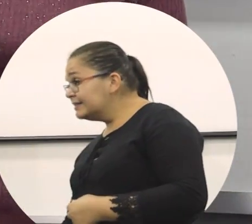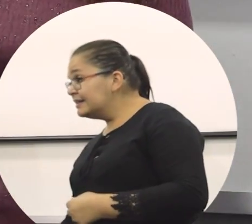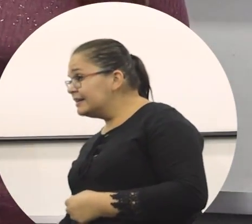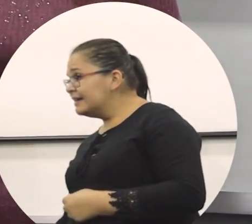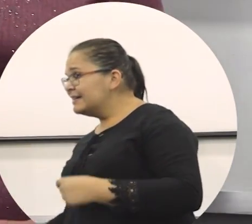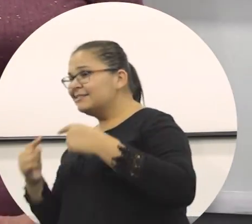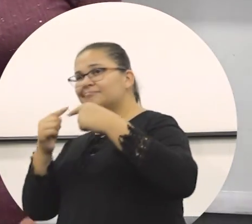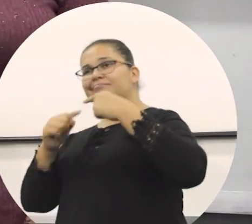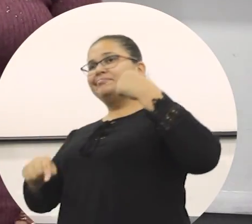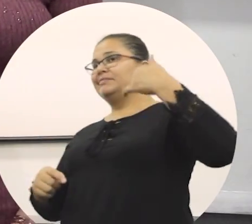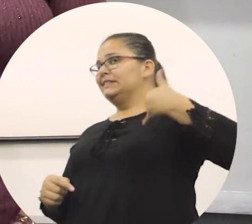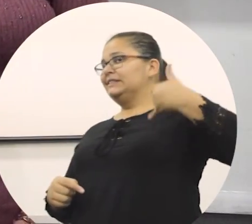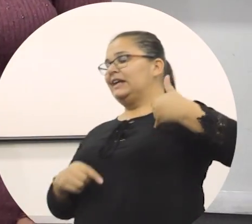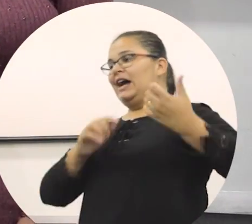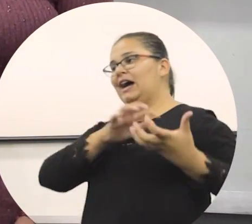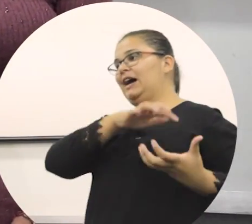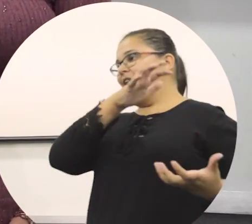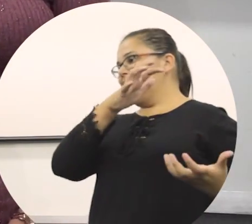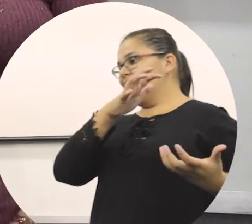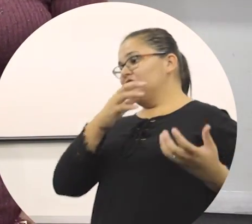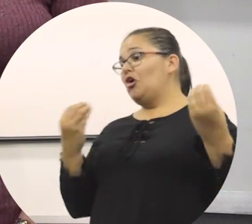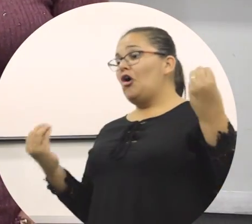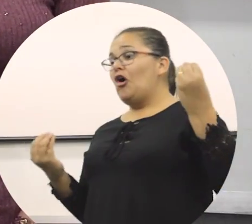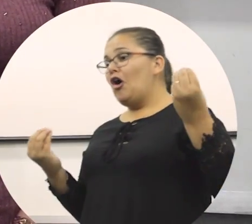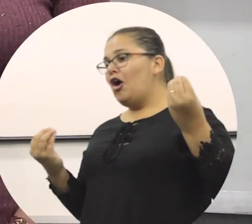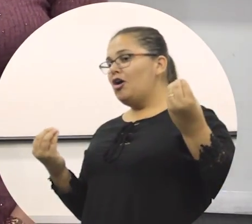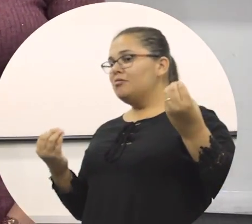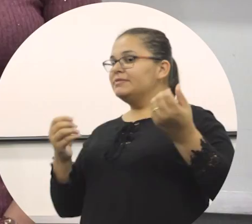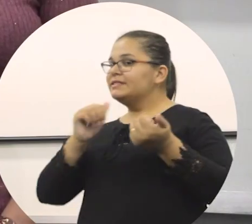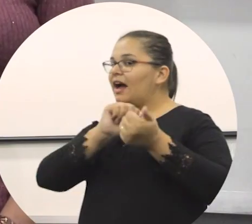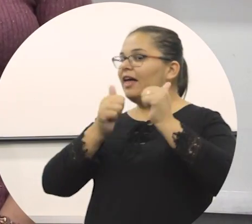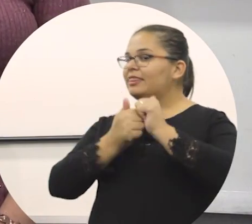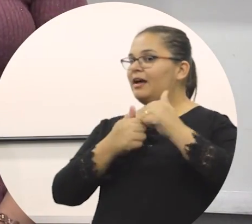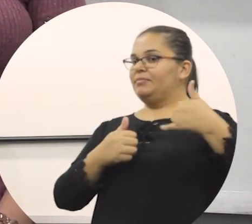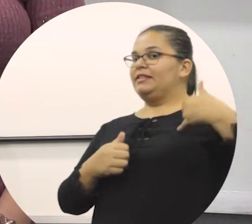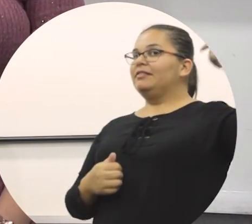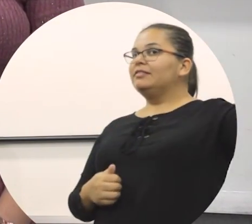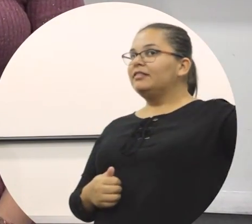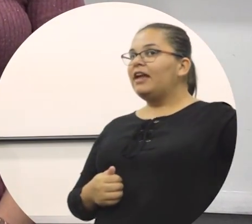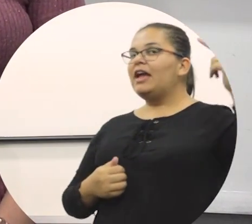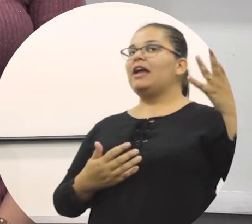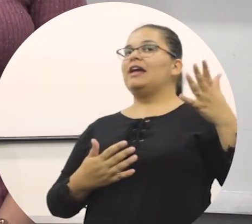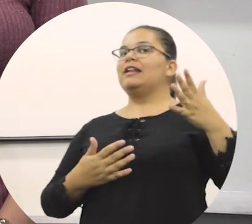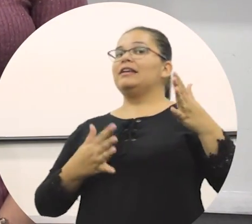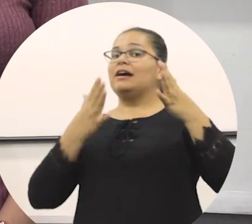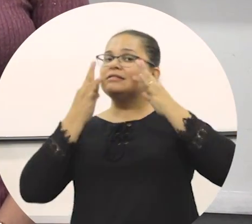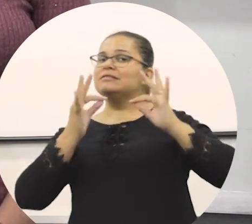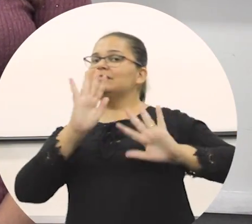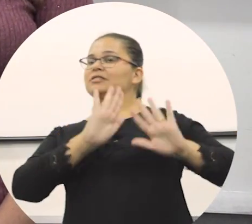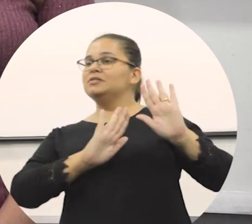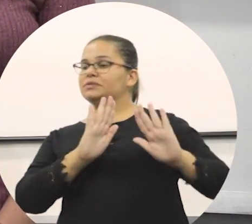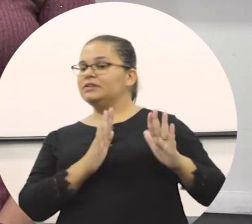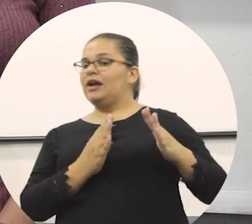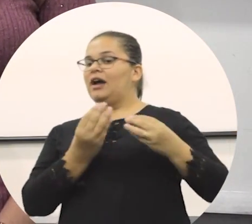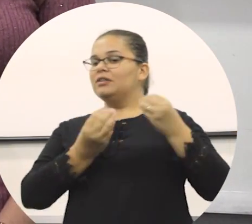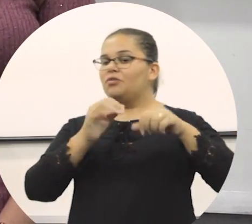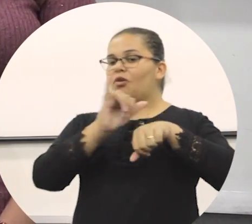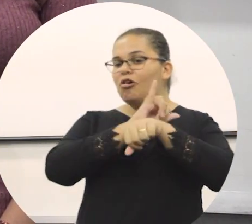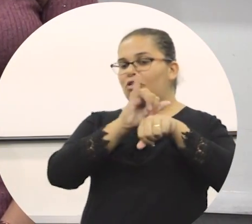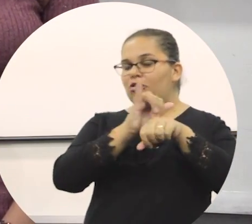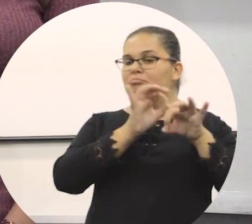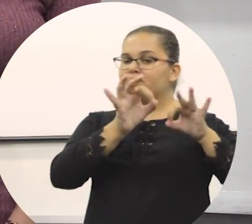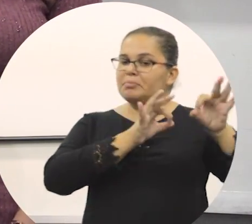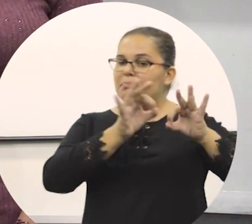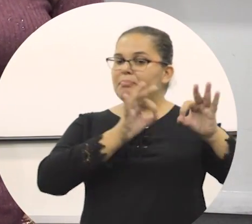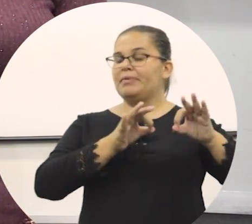infantilizados, exato, para adultos, e a gente precisa ter esse cuidado no trato com adultos. Então, pensando o sujeito adulto